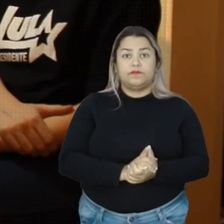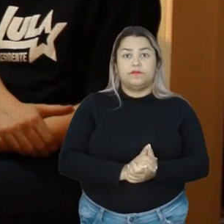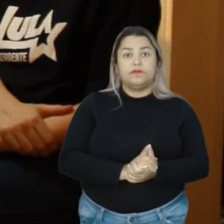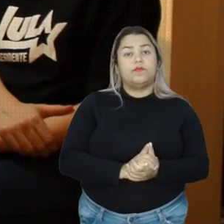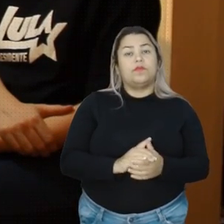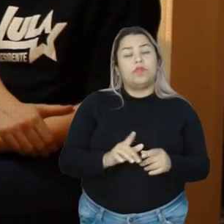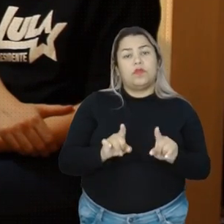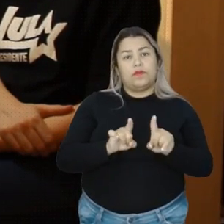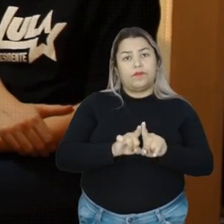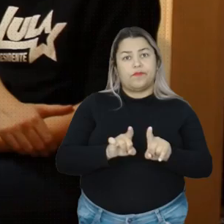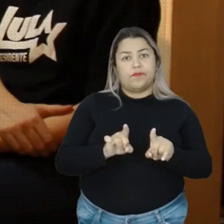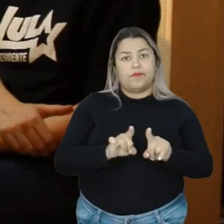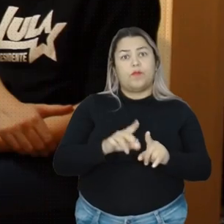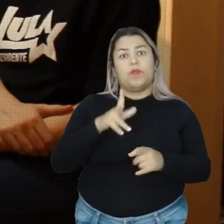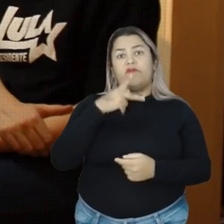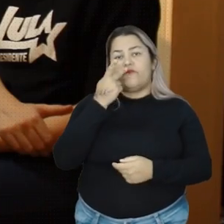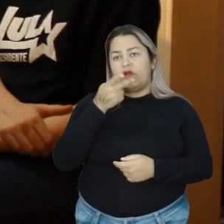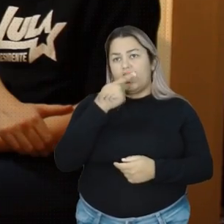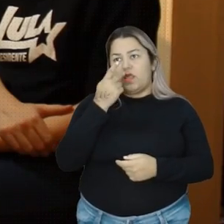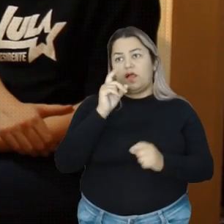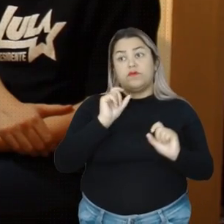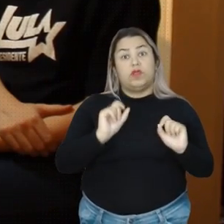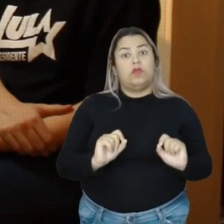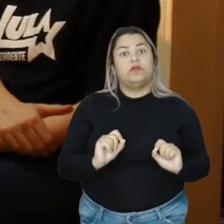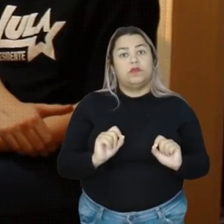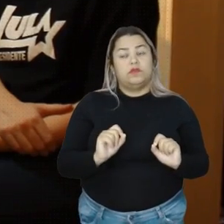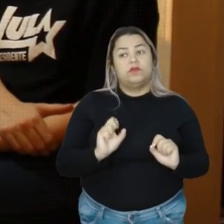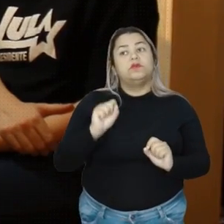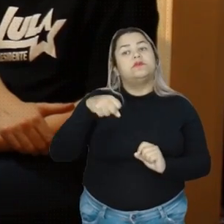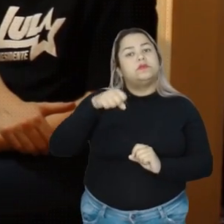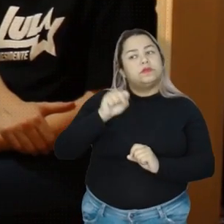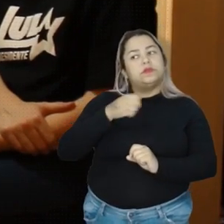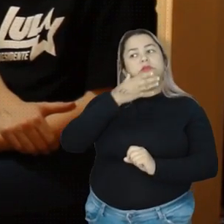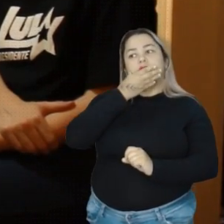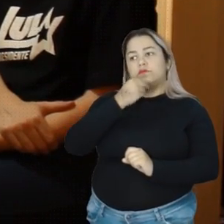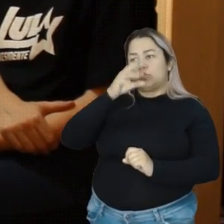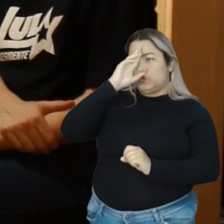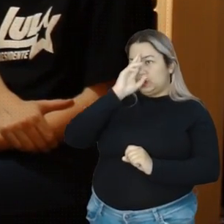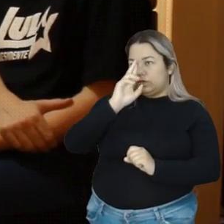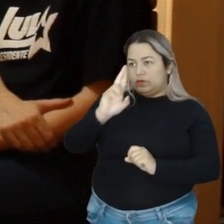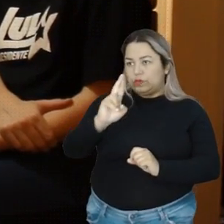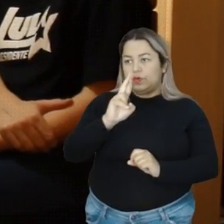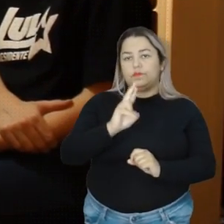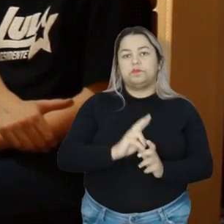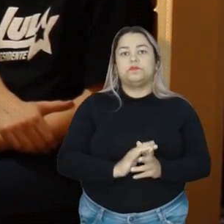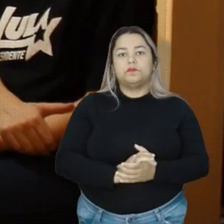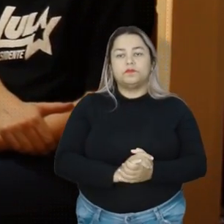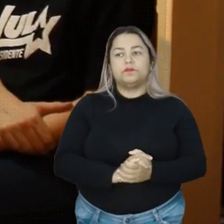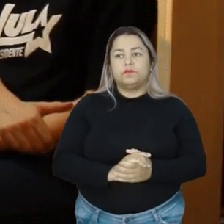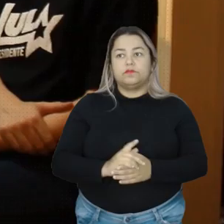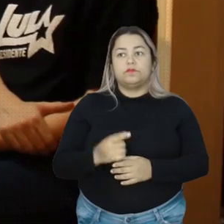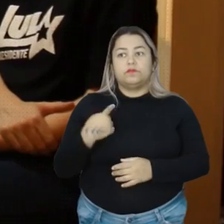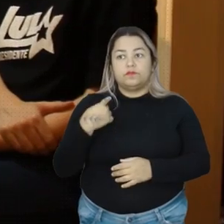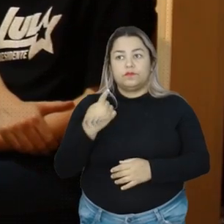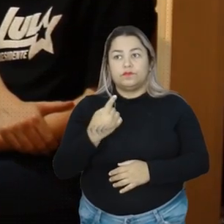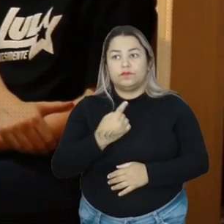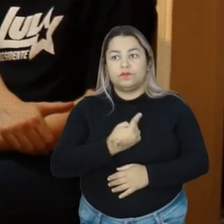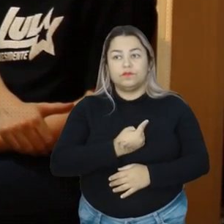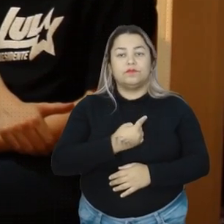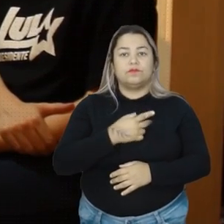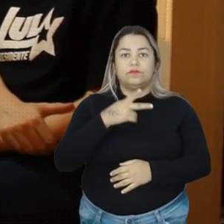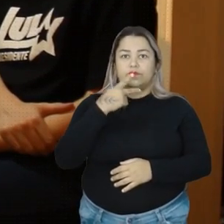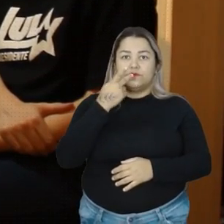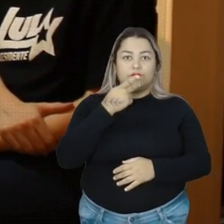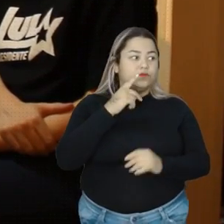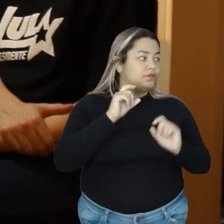que um era, dizia sim e o outro dizia sim, senhor. E para nós, né, nossa crítica era